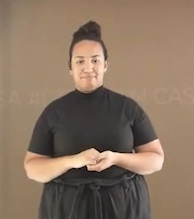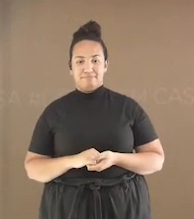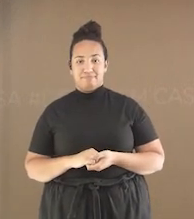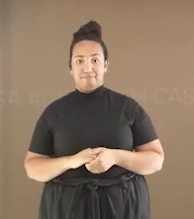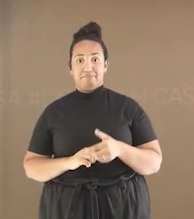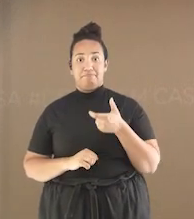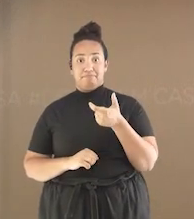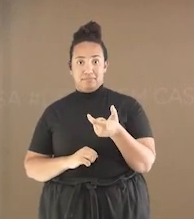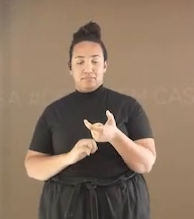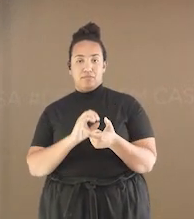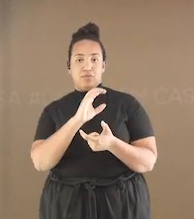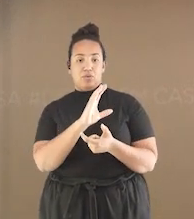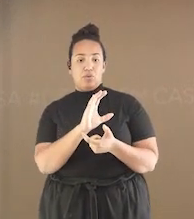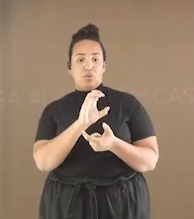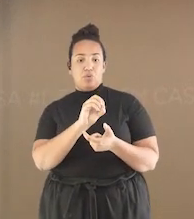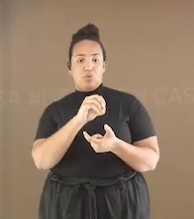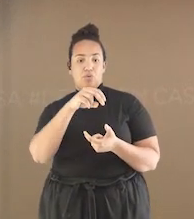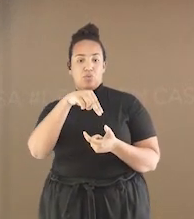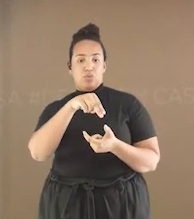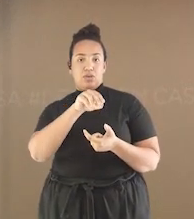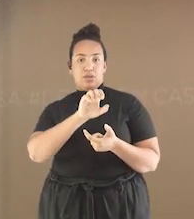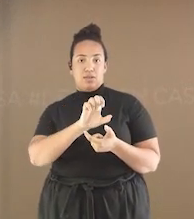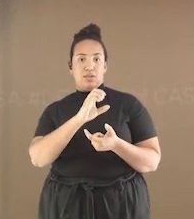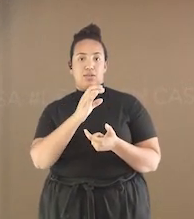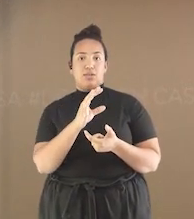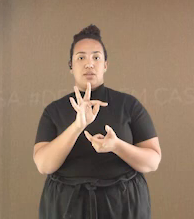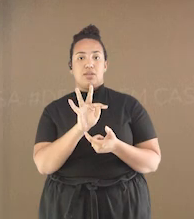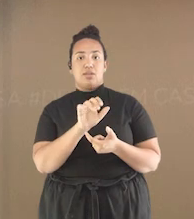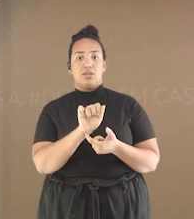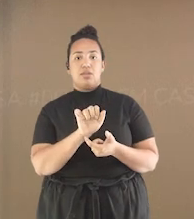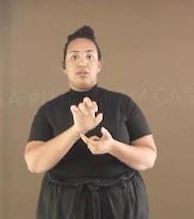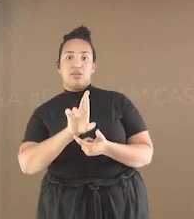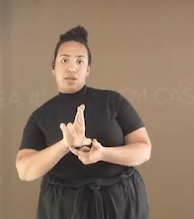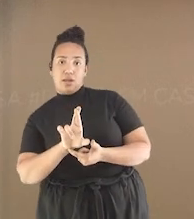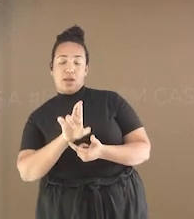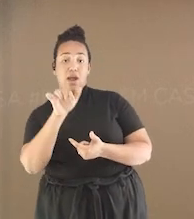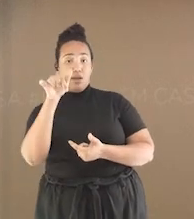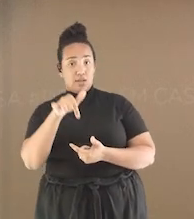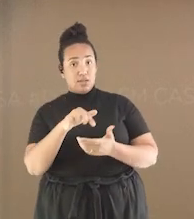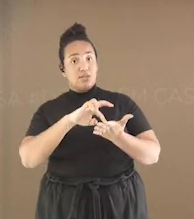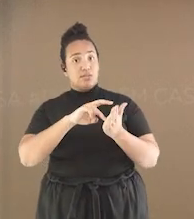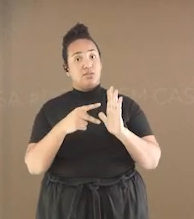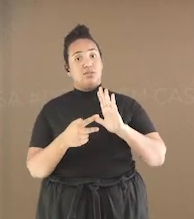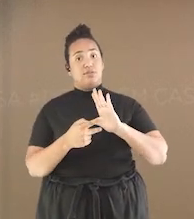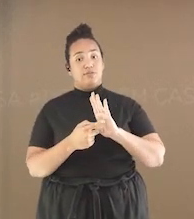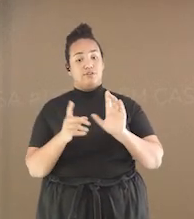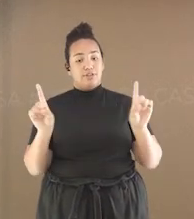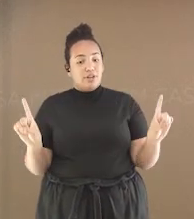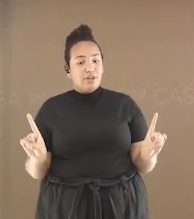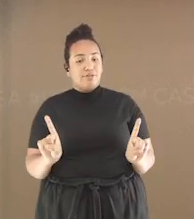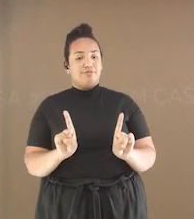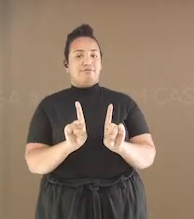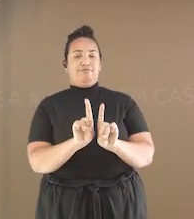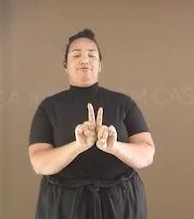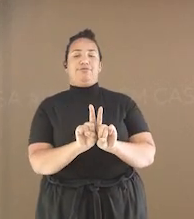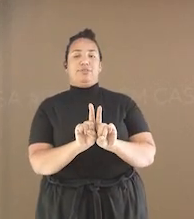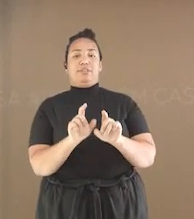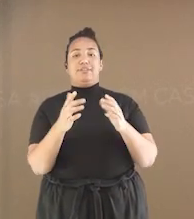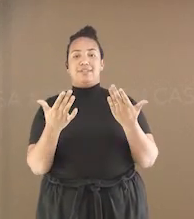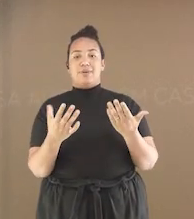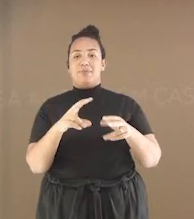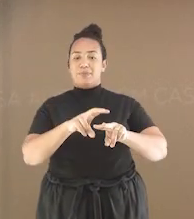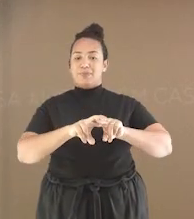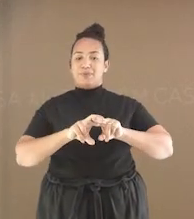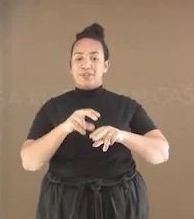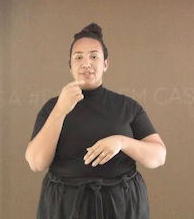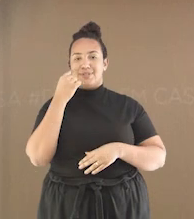A palavra conectar é usada no sentido de estar junto. Por isso, utiliza um desenho de um